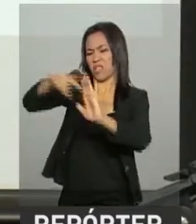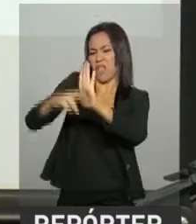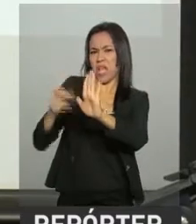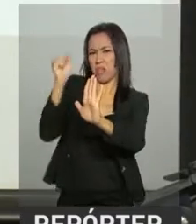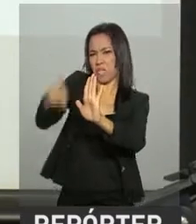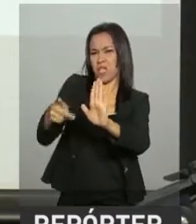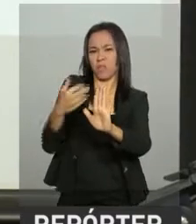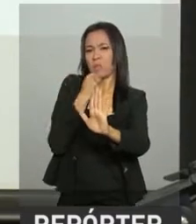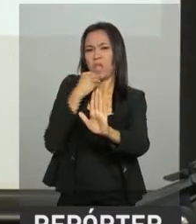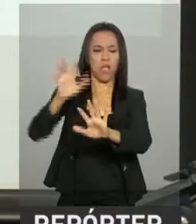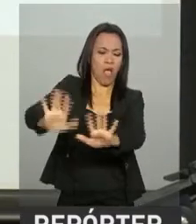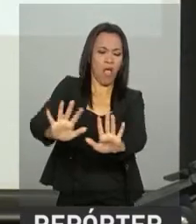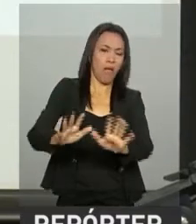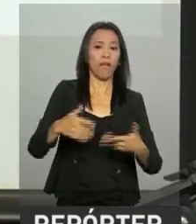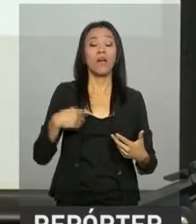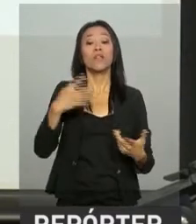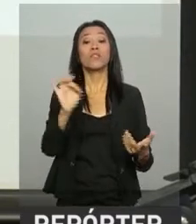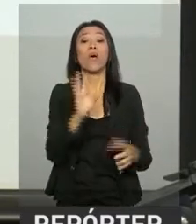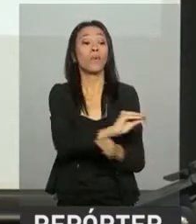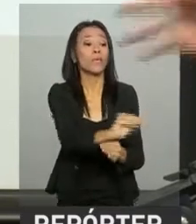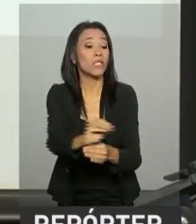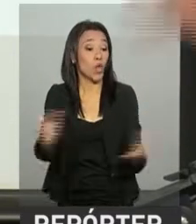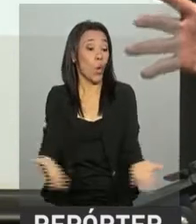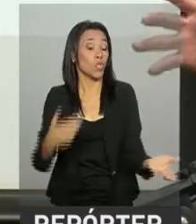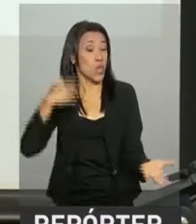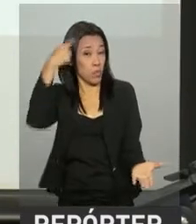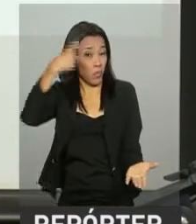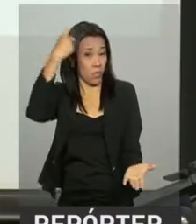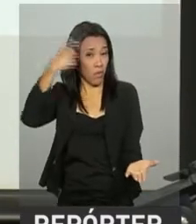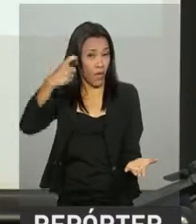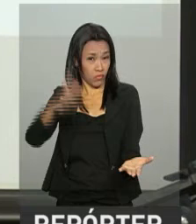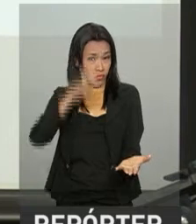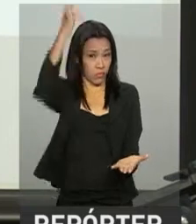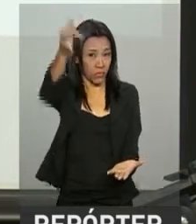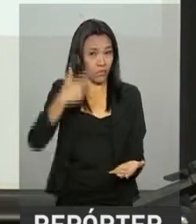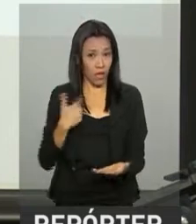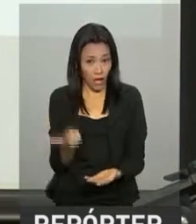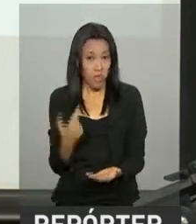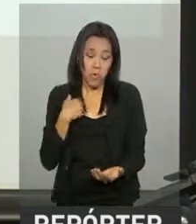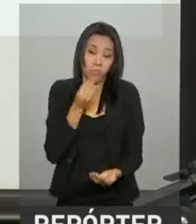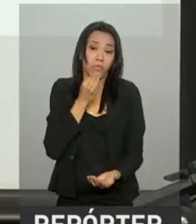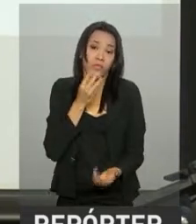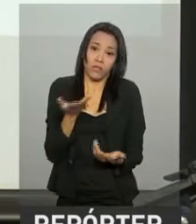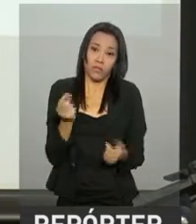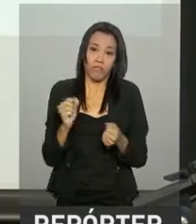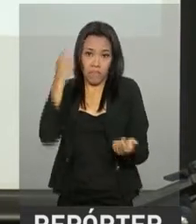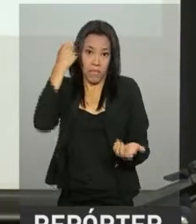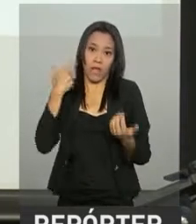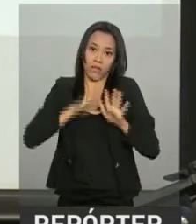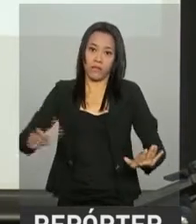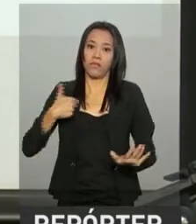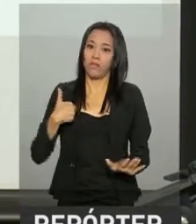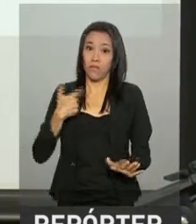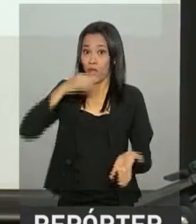proteger aqueles que hoje recebem porque eu não estou preocupado com aqueles que não receberam daqui a cinco seis anos que eu não estarei